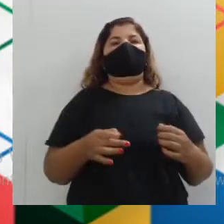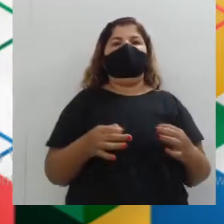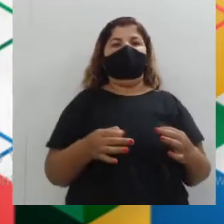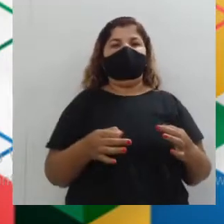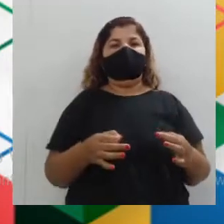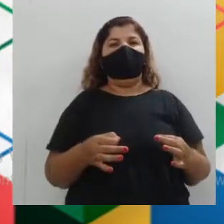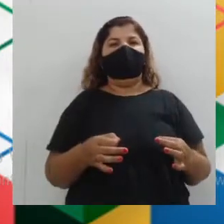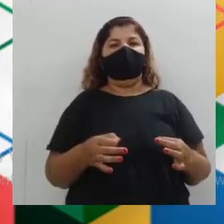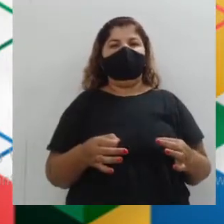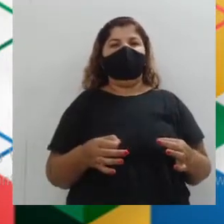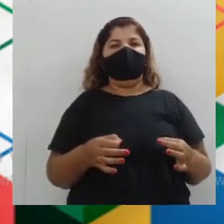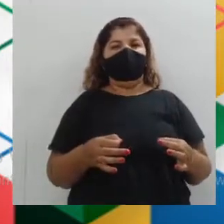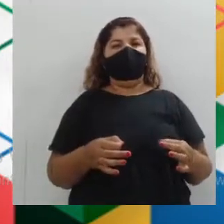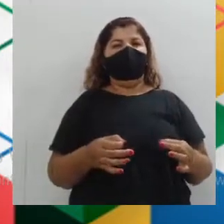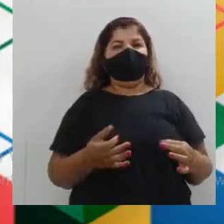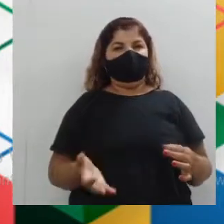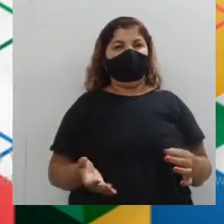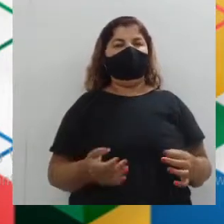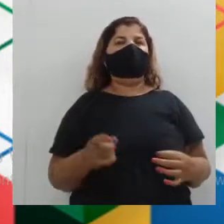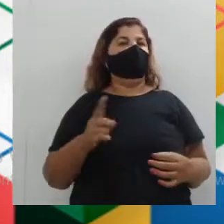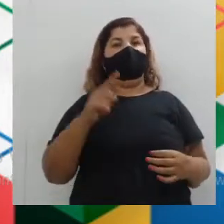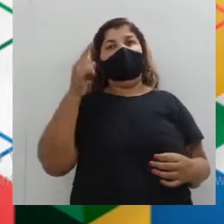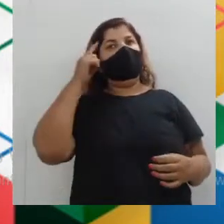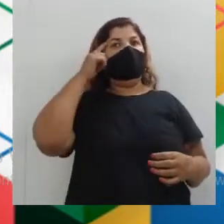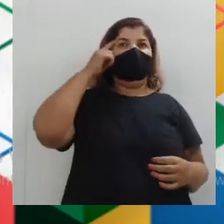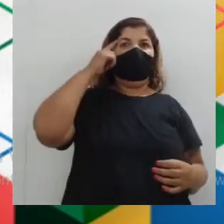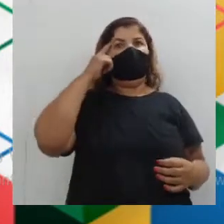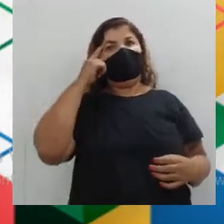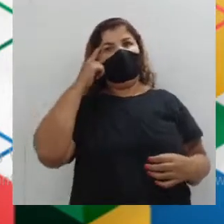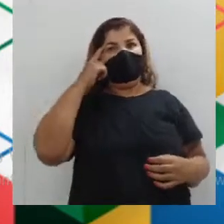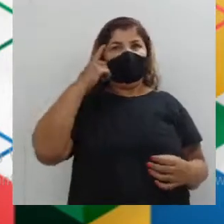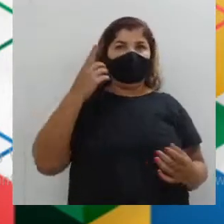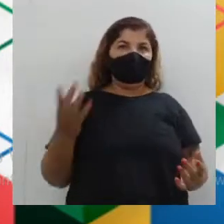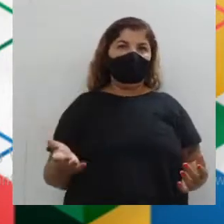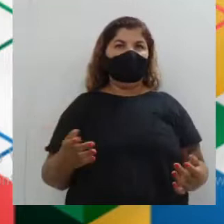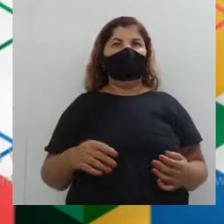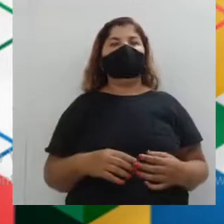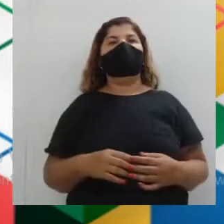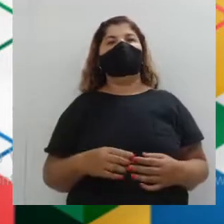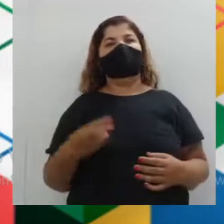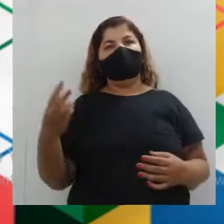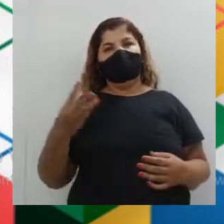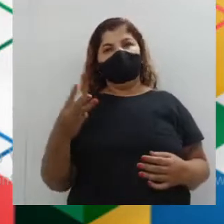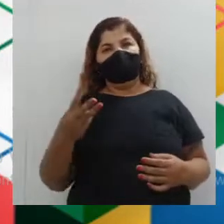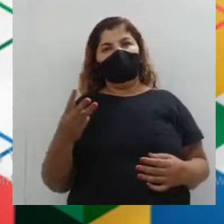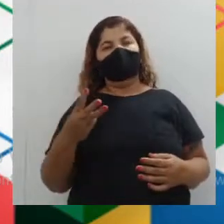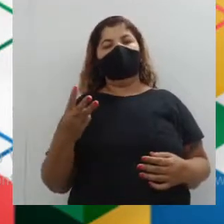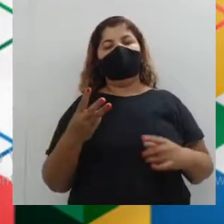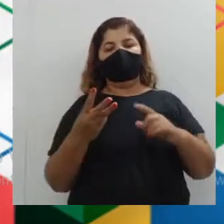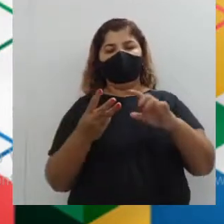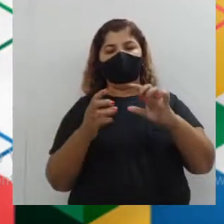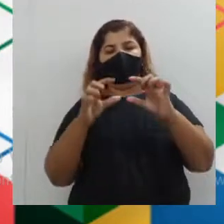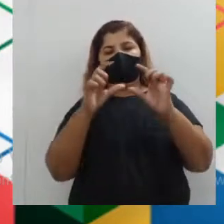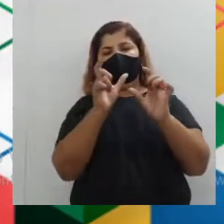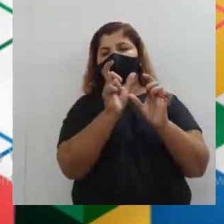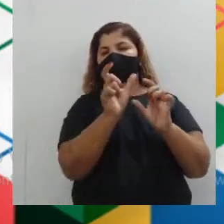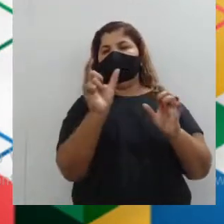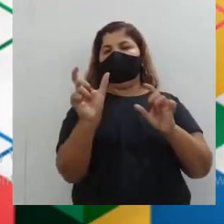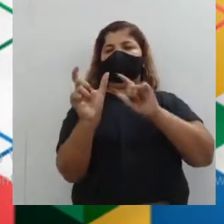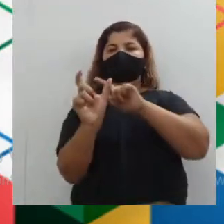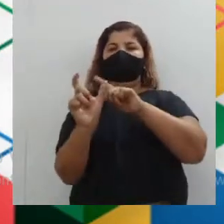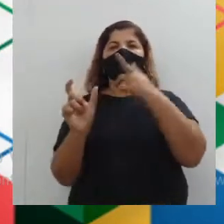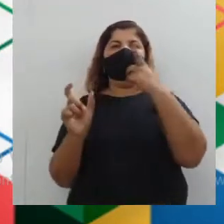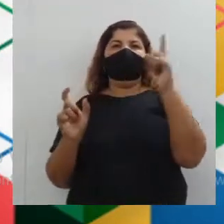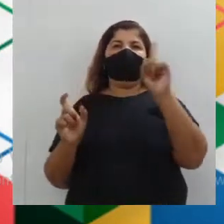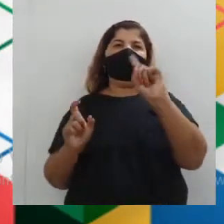certamente, né? Mais uma vez aparece no terceiro quadrinho um outro advérbio, né, que é o advérbio